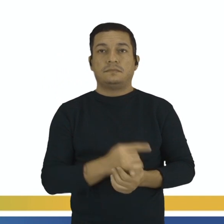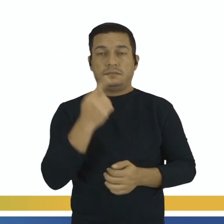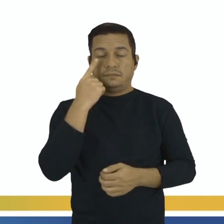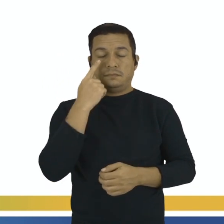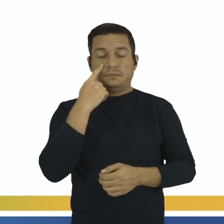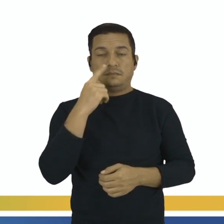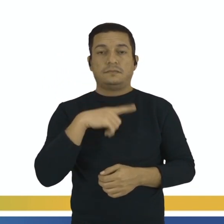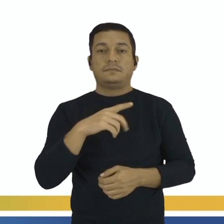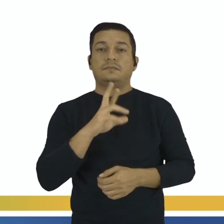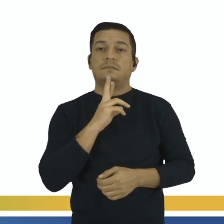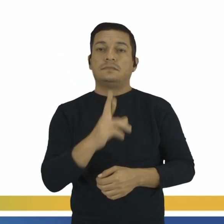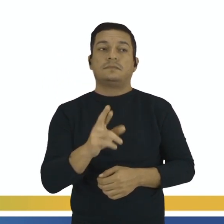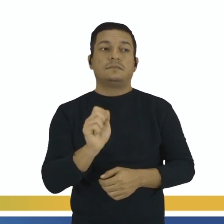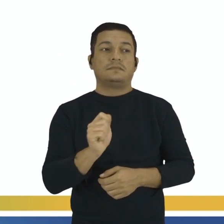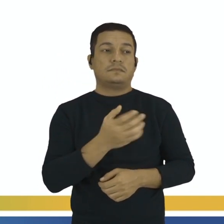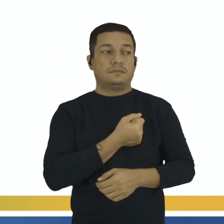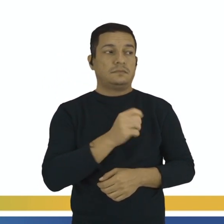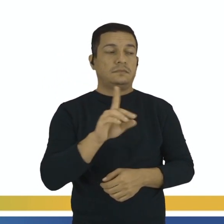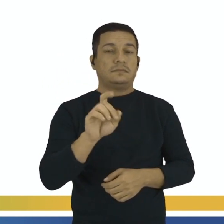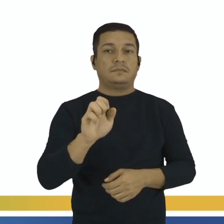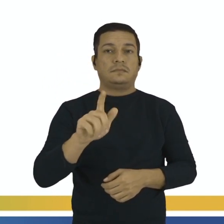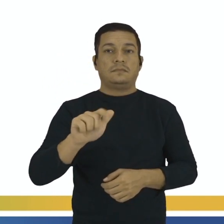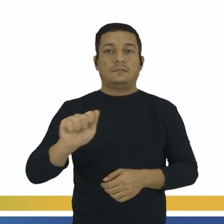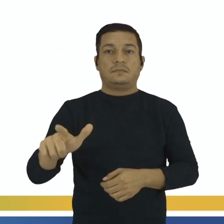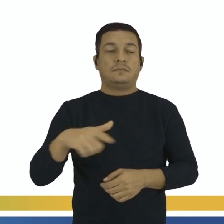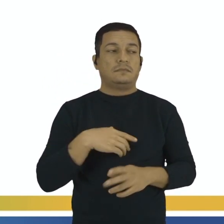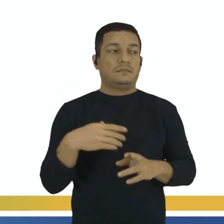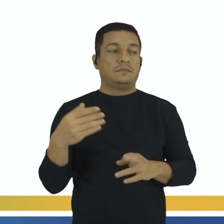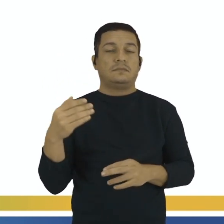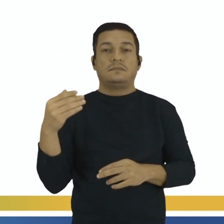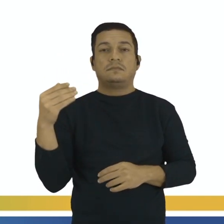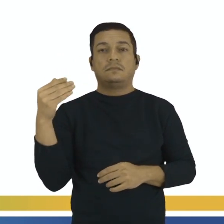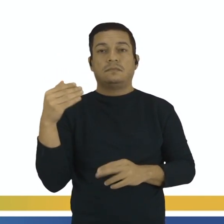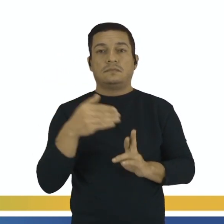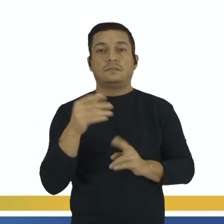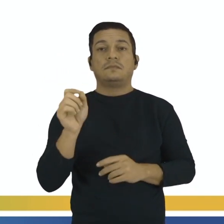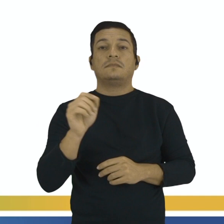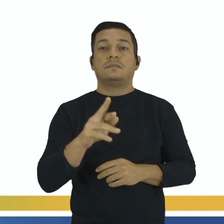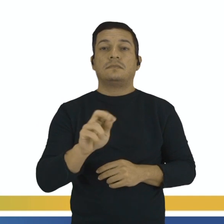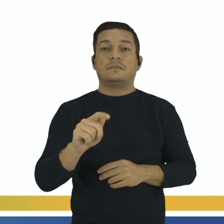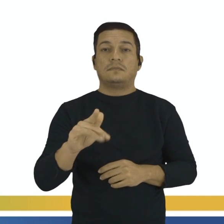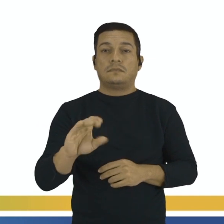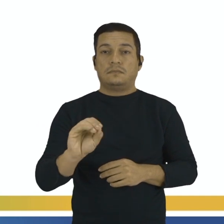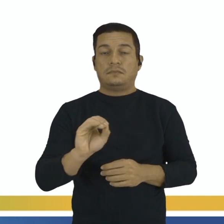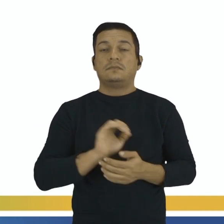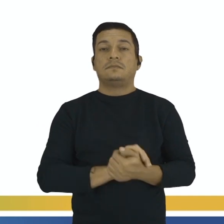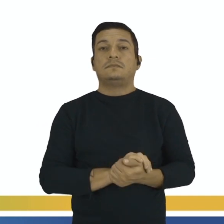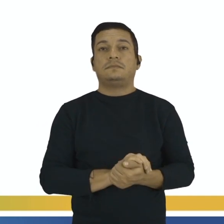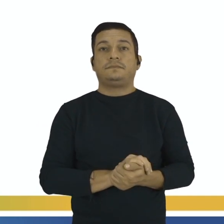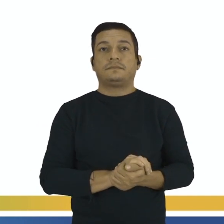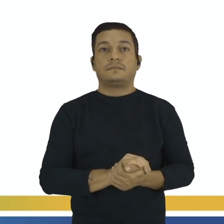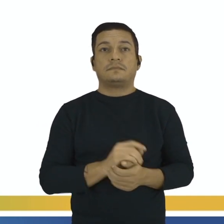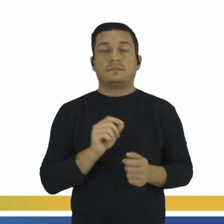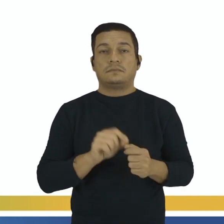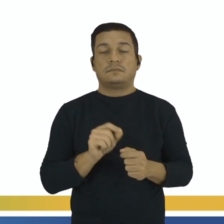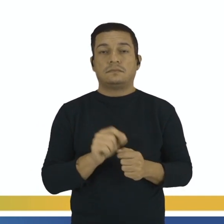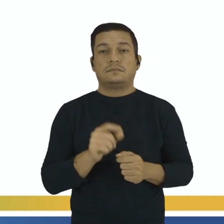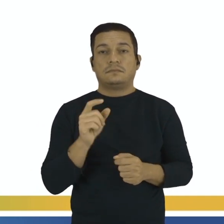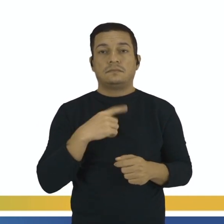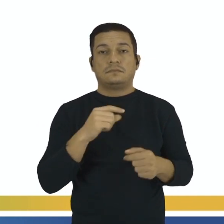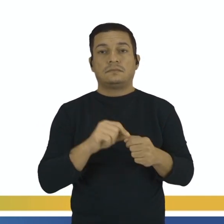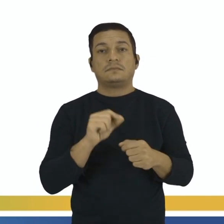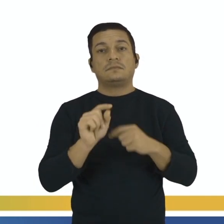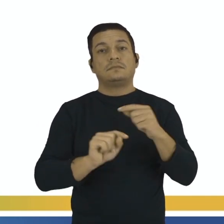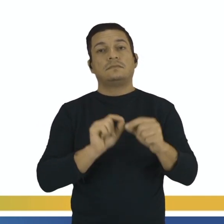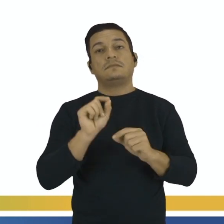vamos obter o número decimal referente a essa fração inicial. Então, recapitulando, faremos